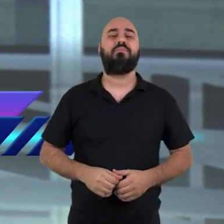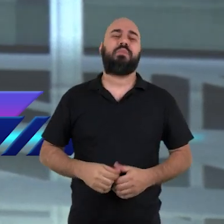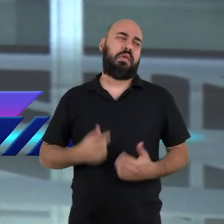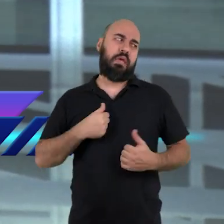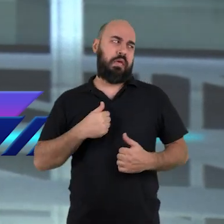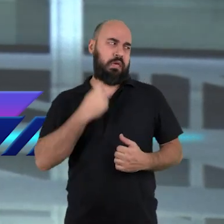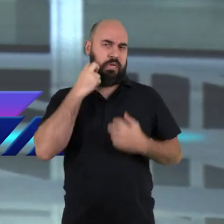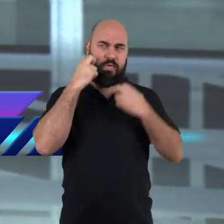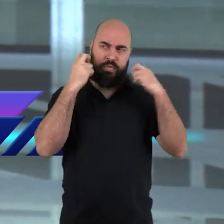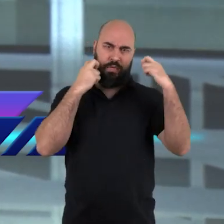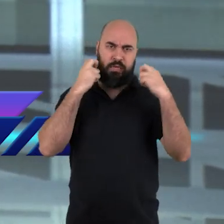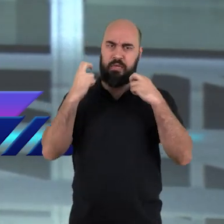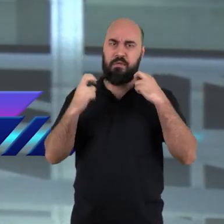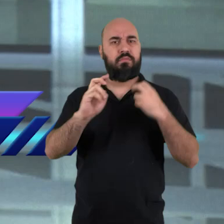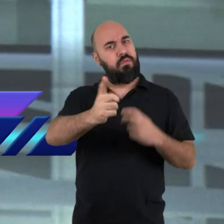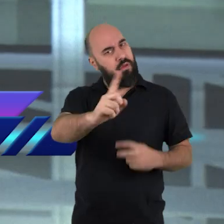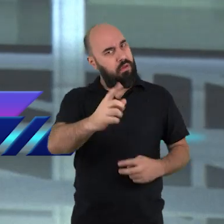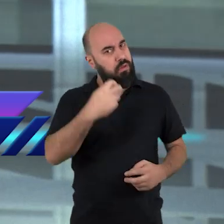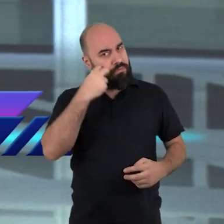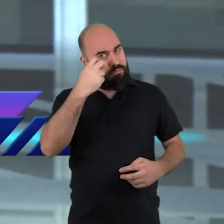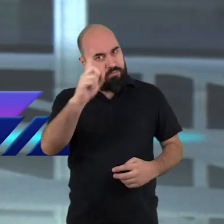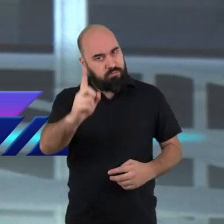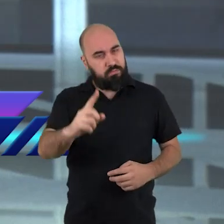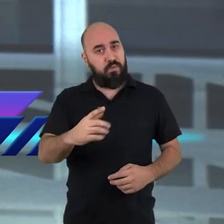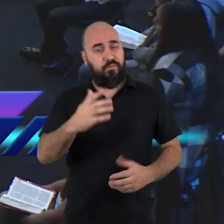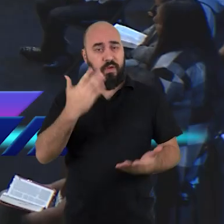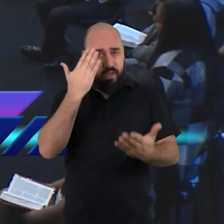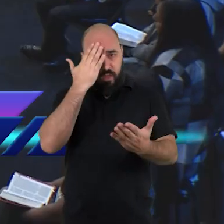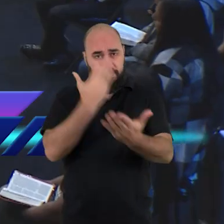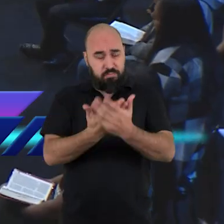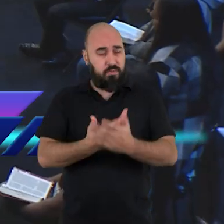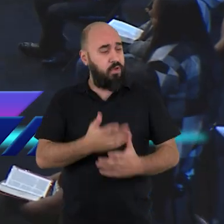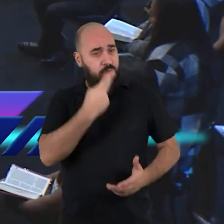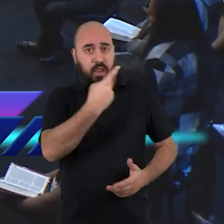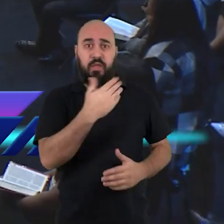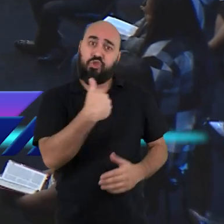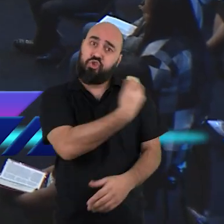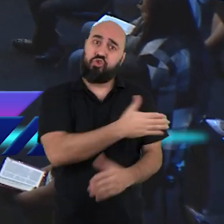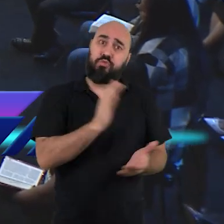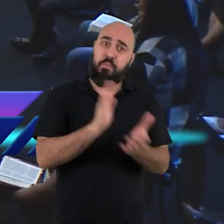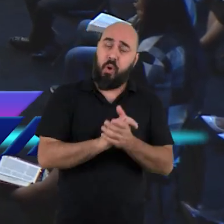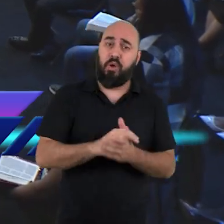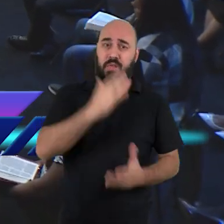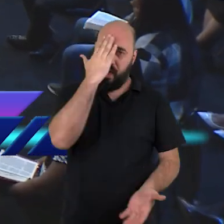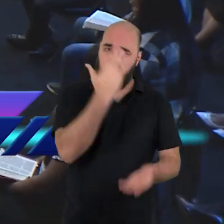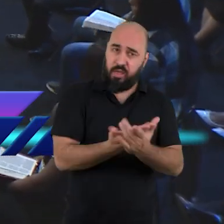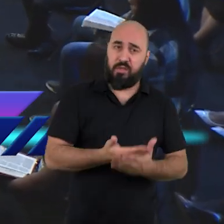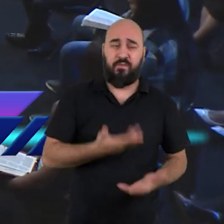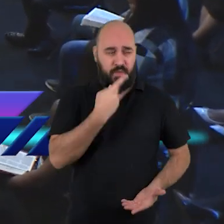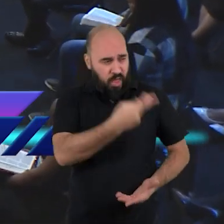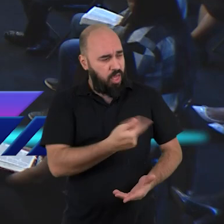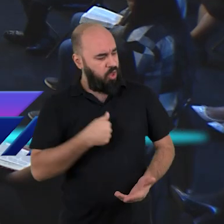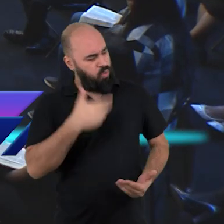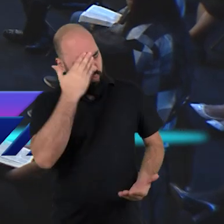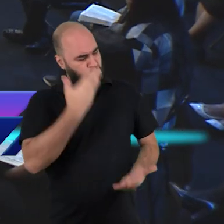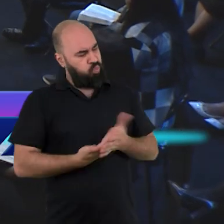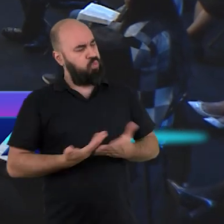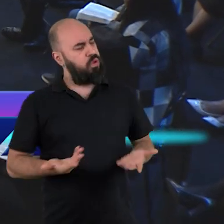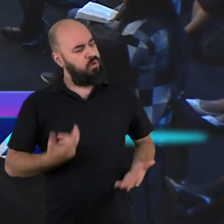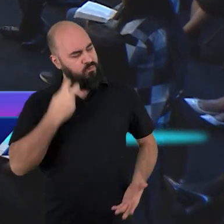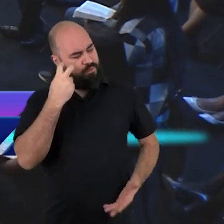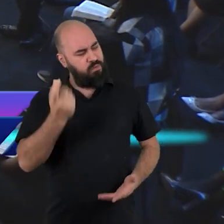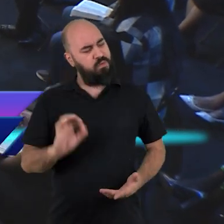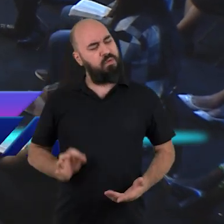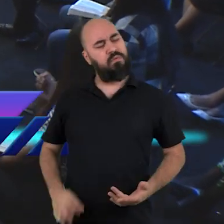em casa, está cheio de gente. Não, fala, eu creio. Fala para tua esposa que está perto de você aí, fala para o teu marido, ou fala para os teus filhos, ou você filho, fala